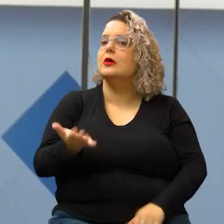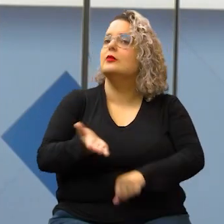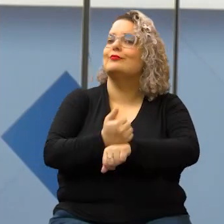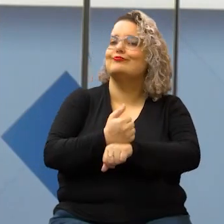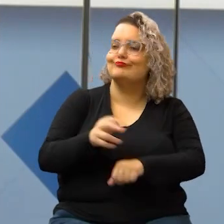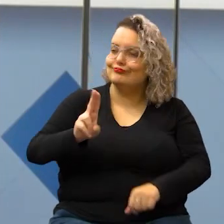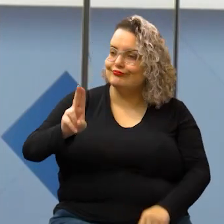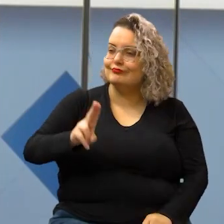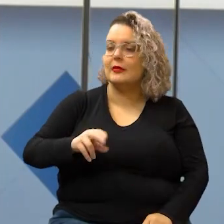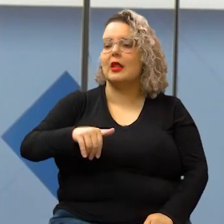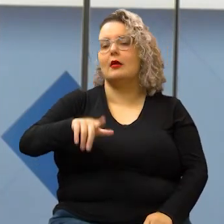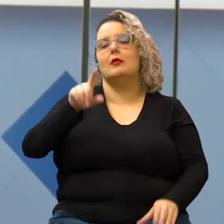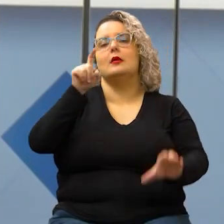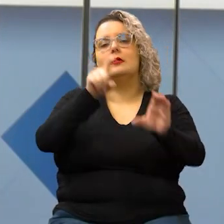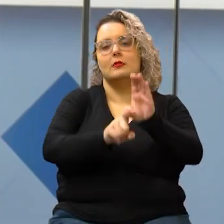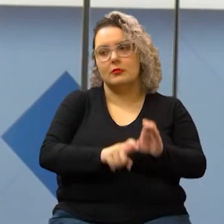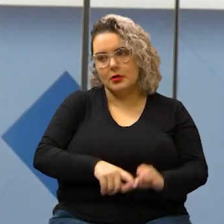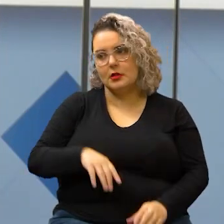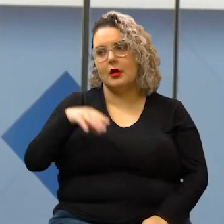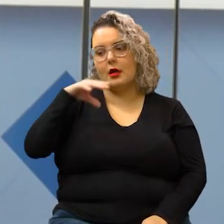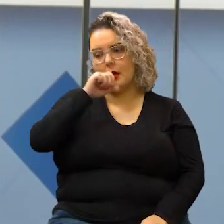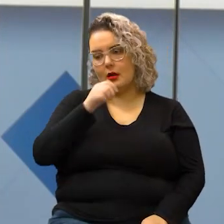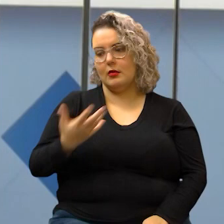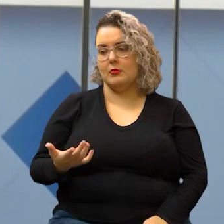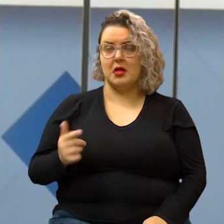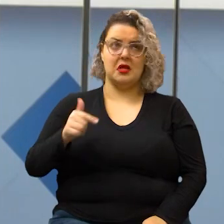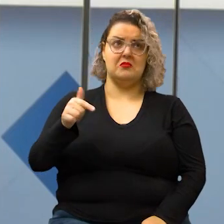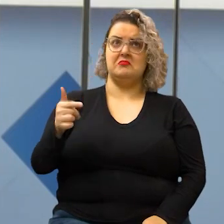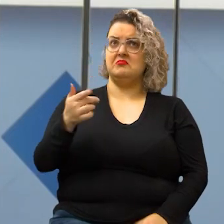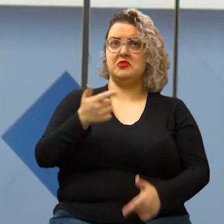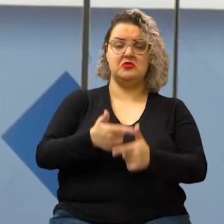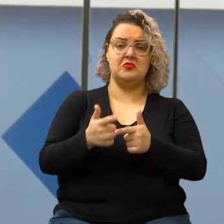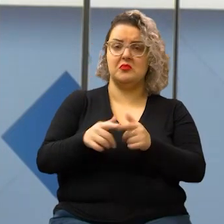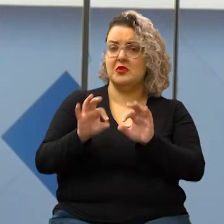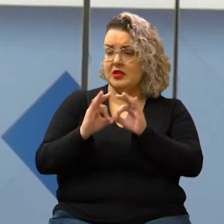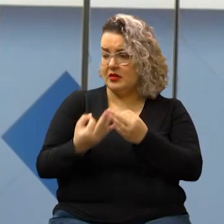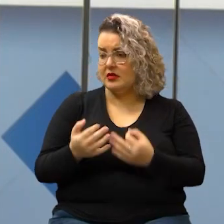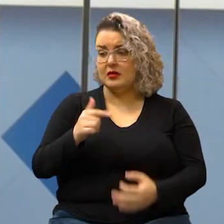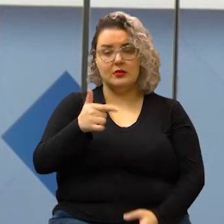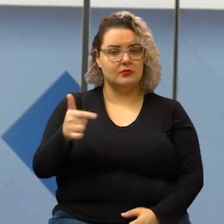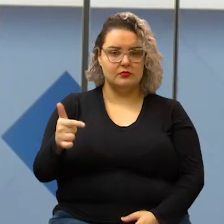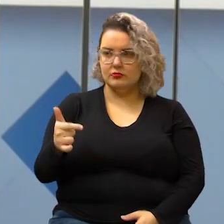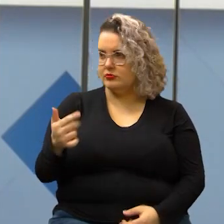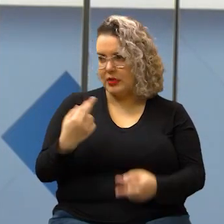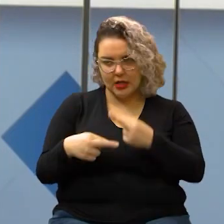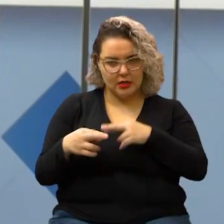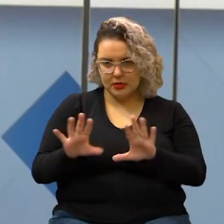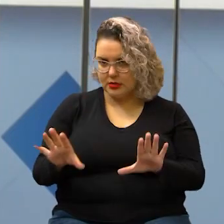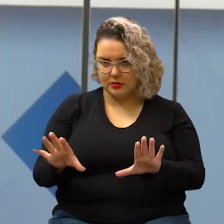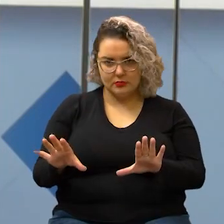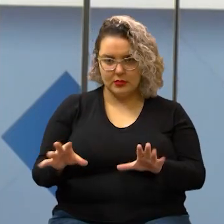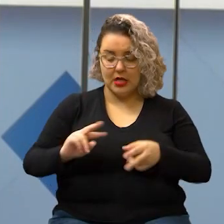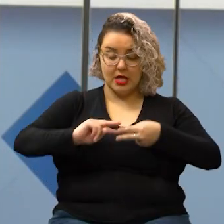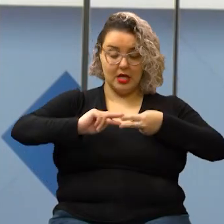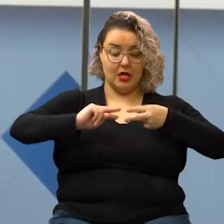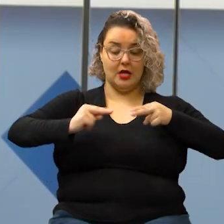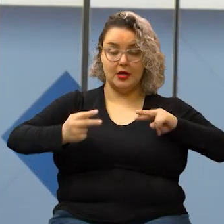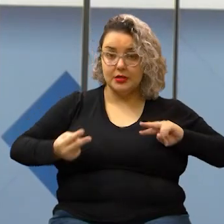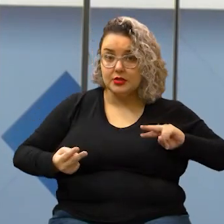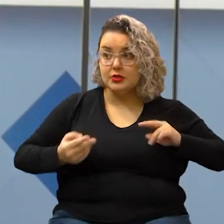mais chance de se tornar dependente. Ah, não, mas eu não tive problema na família. Não tem nada a ver. Essa questão genética